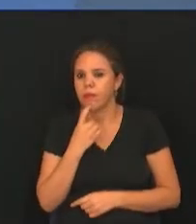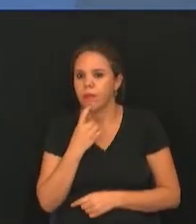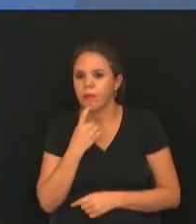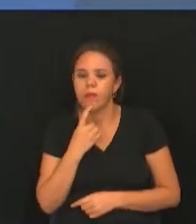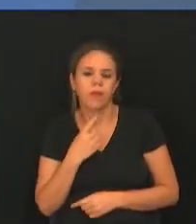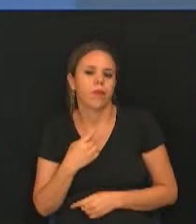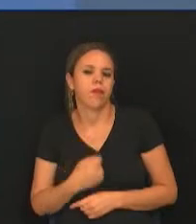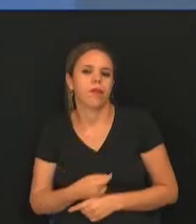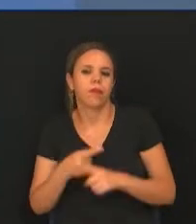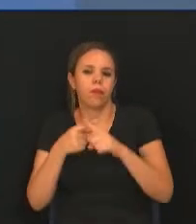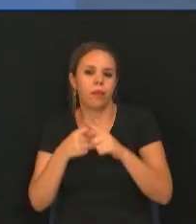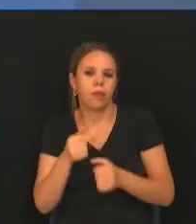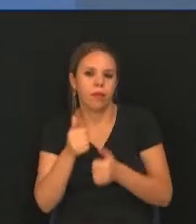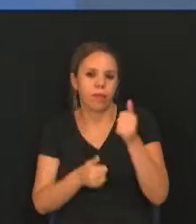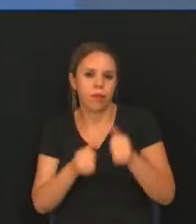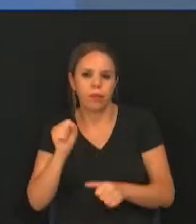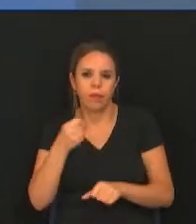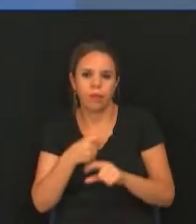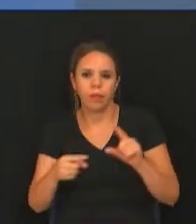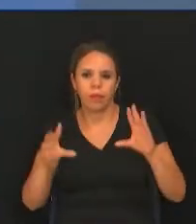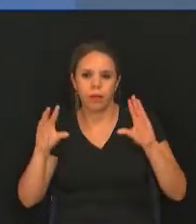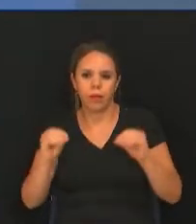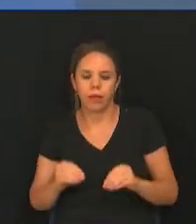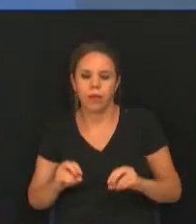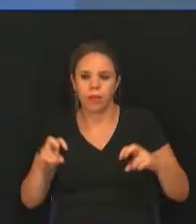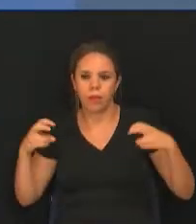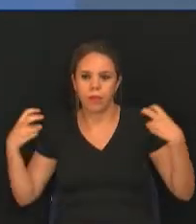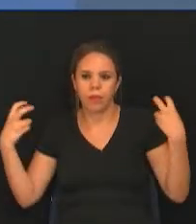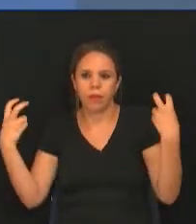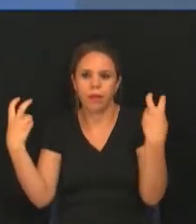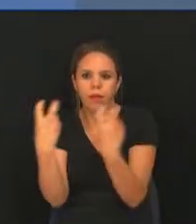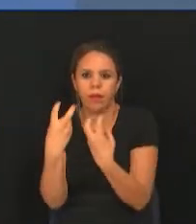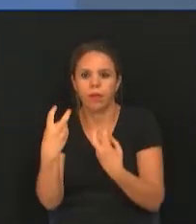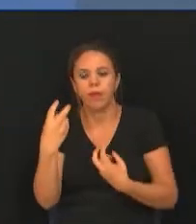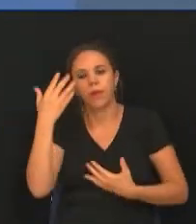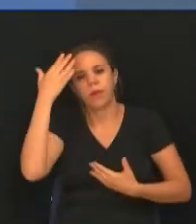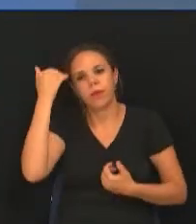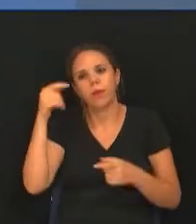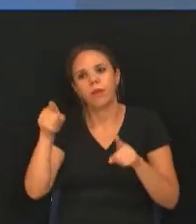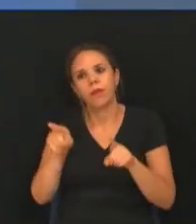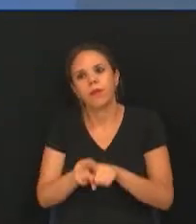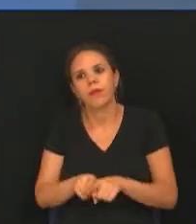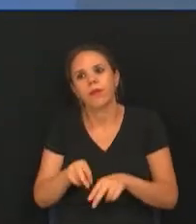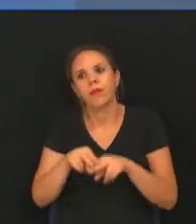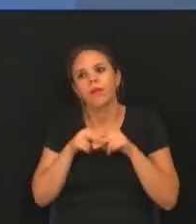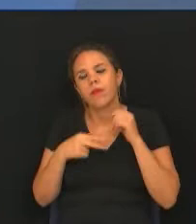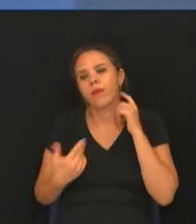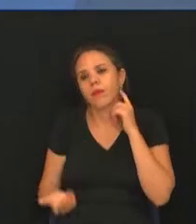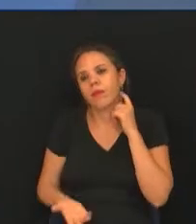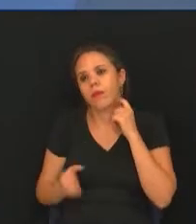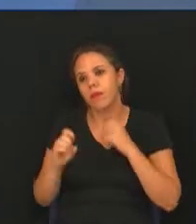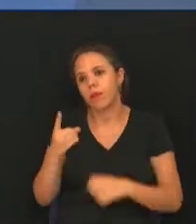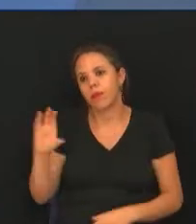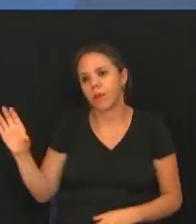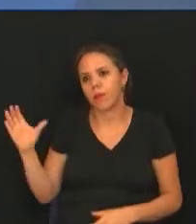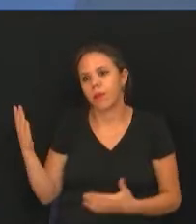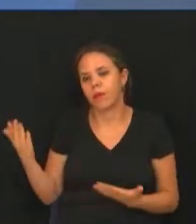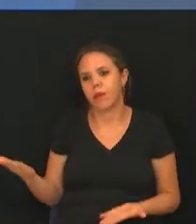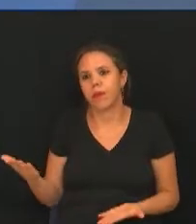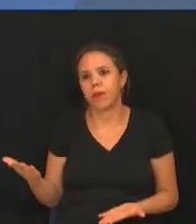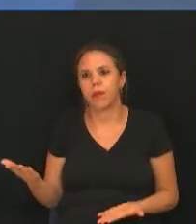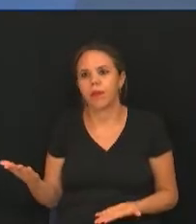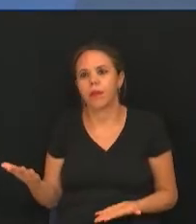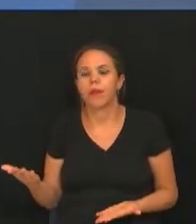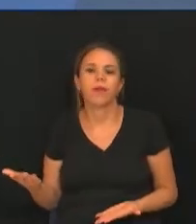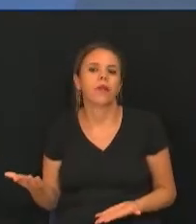a partir das 8h30 da noite, lá no estádio Brinco de Ouro da Princesa. E por isso, a INDEC já avisou como será o esquema no